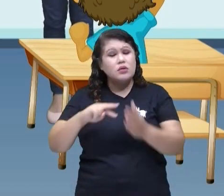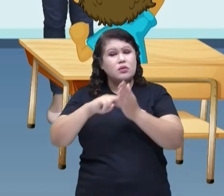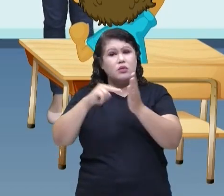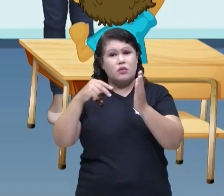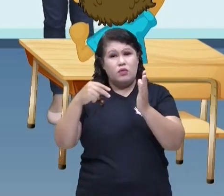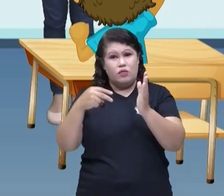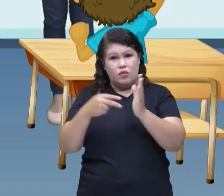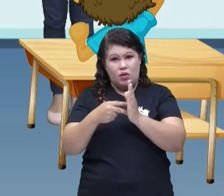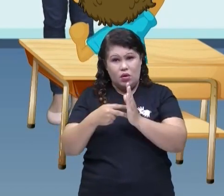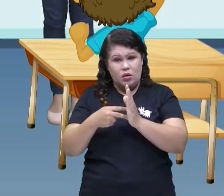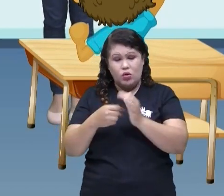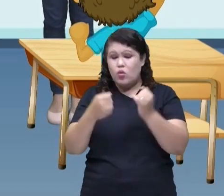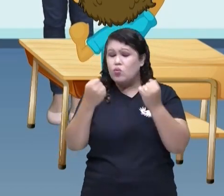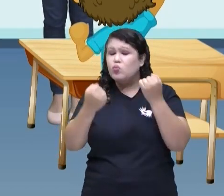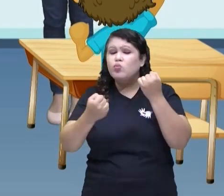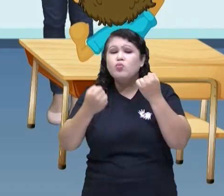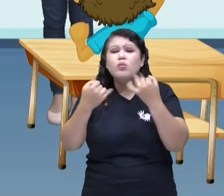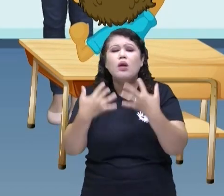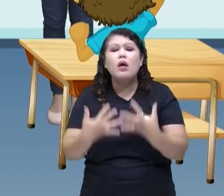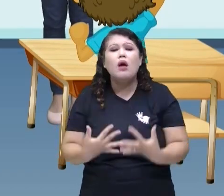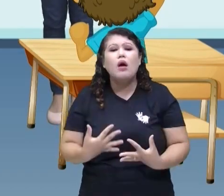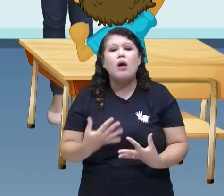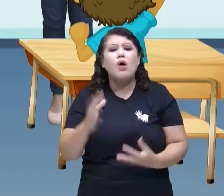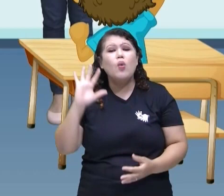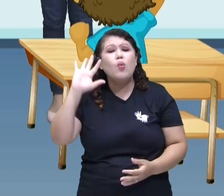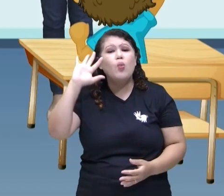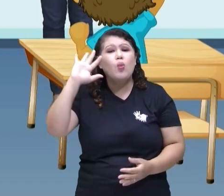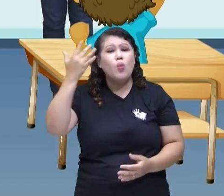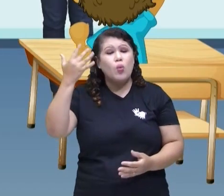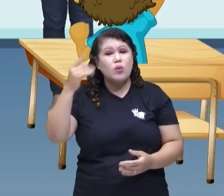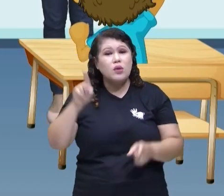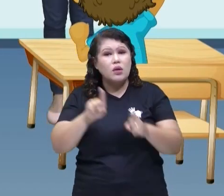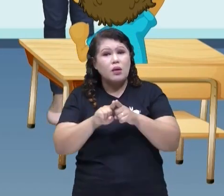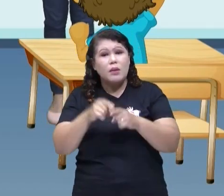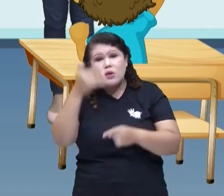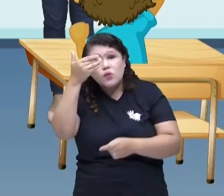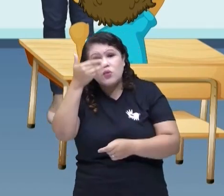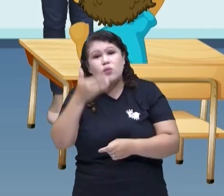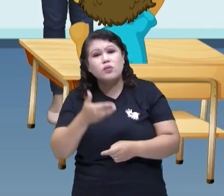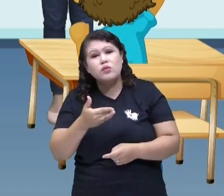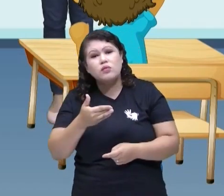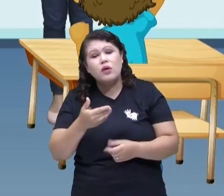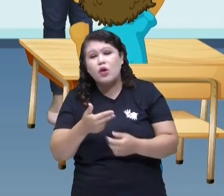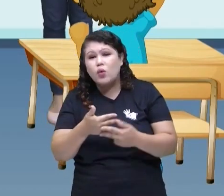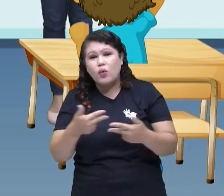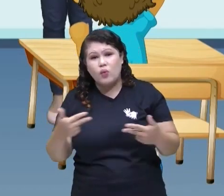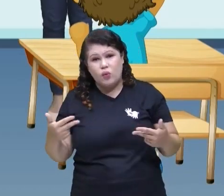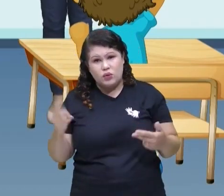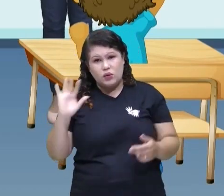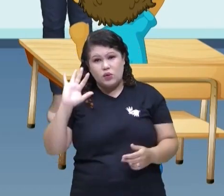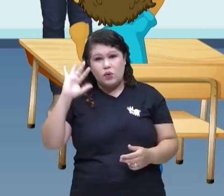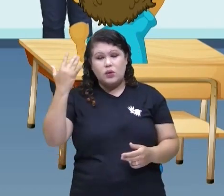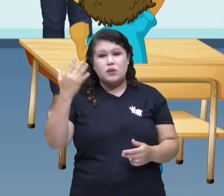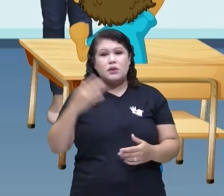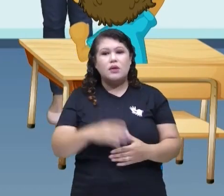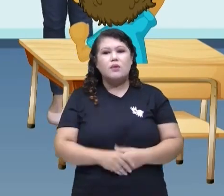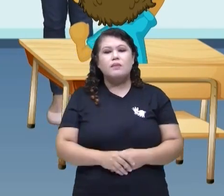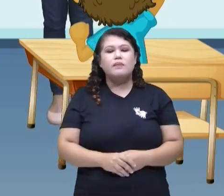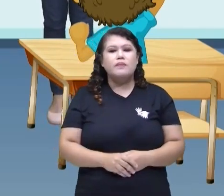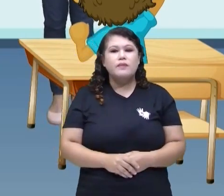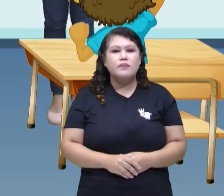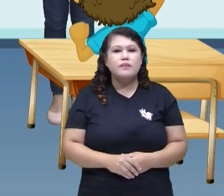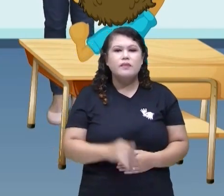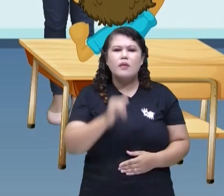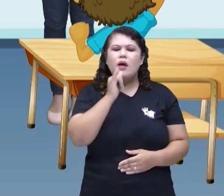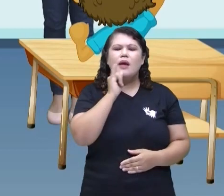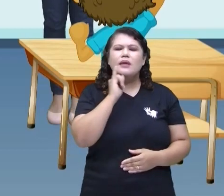significa explicar algo, justificar alguma coisa. Por exemplo, no nosso exemplo de